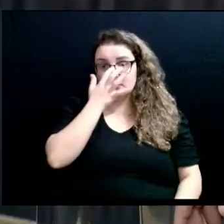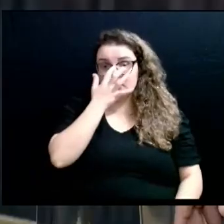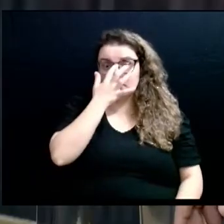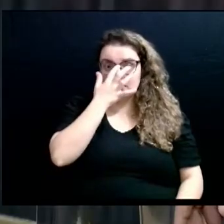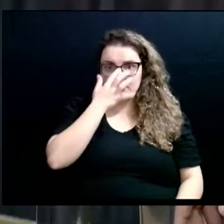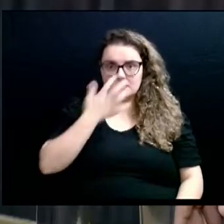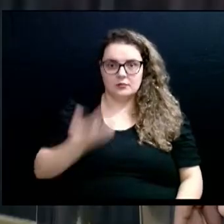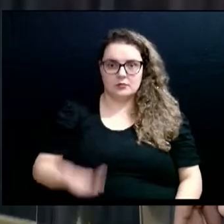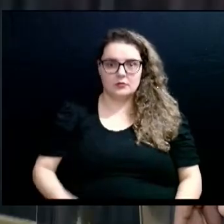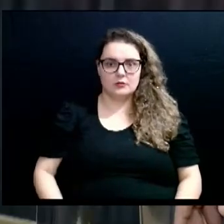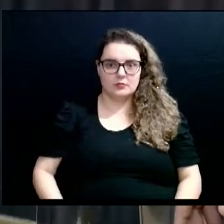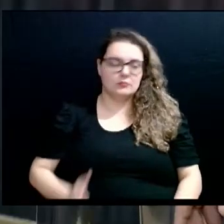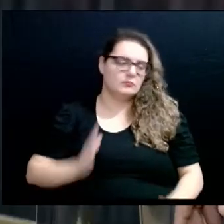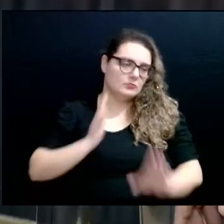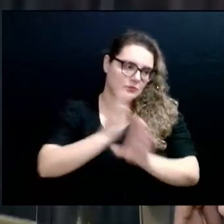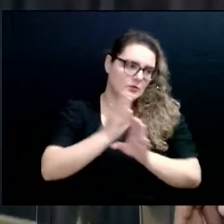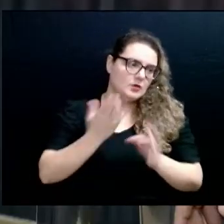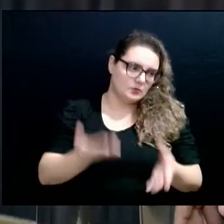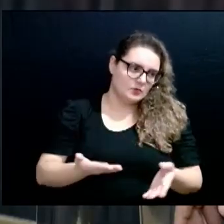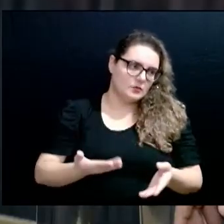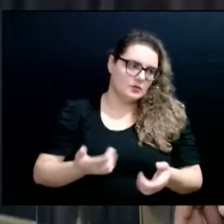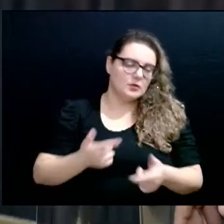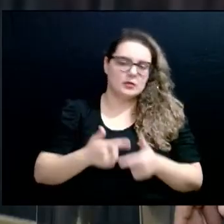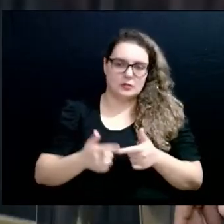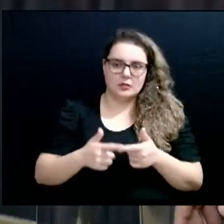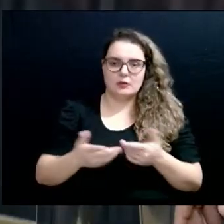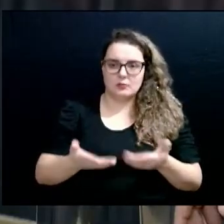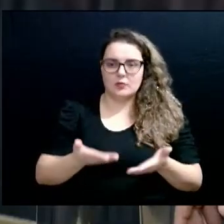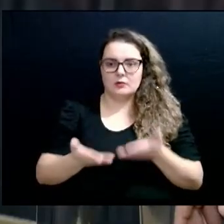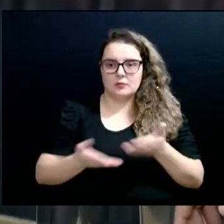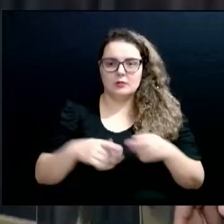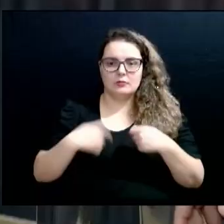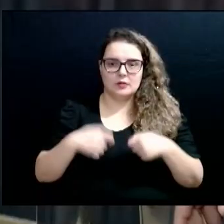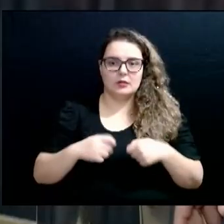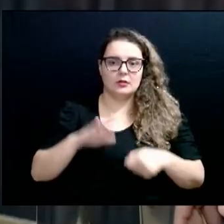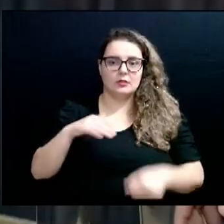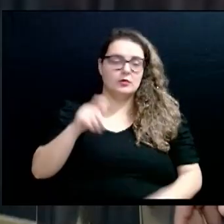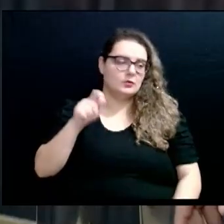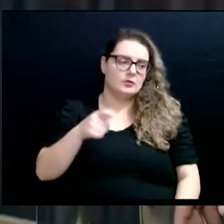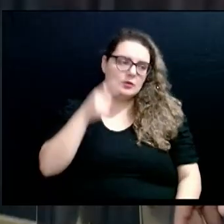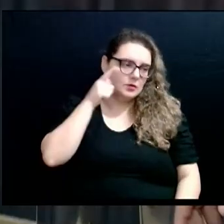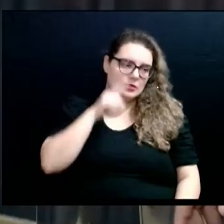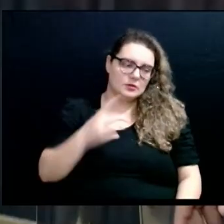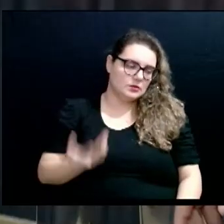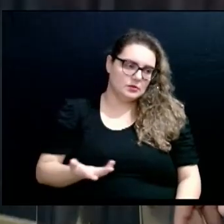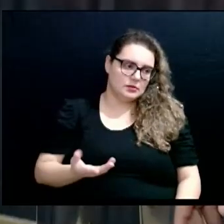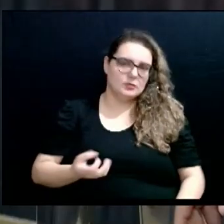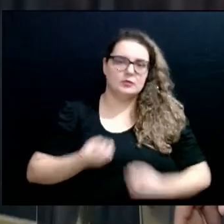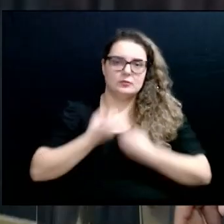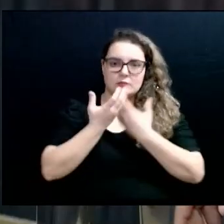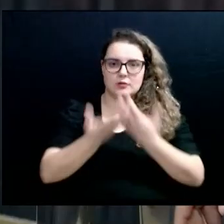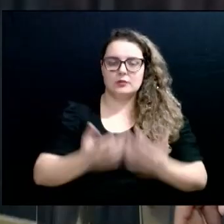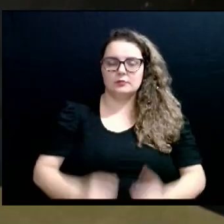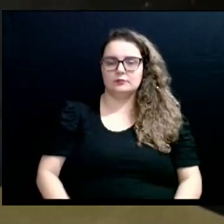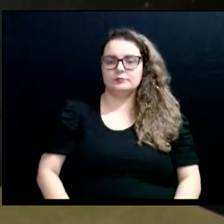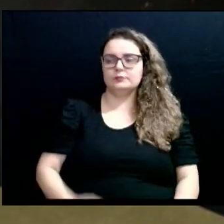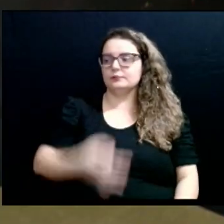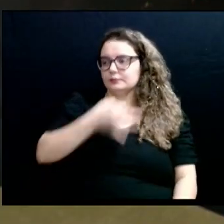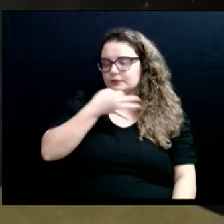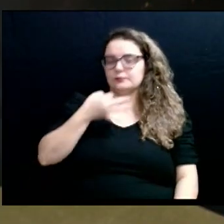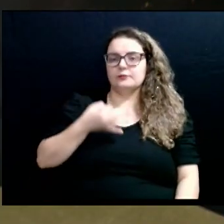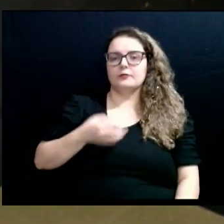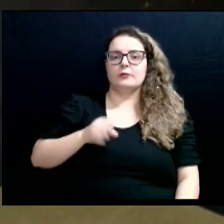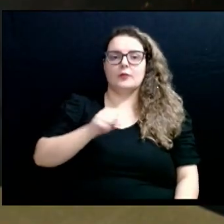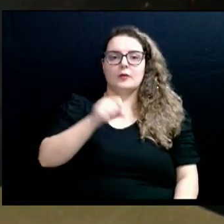para identificar que há um problema ali a ser tratado quando a pessoa não consegue pôr isso para fora. Excelente. Vamos lá,